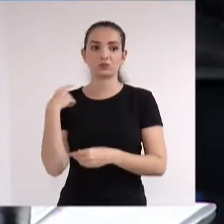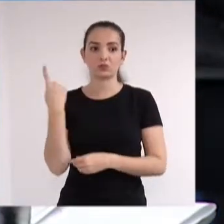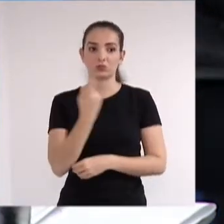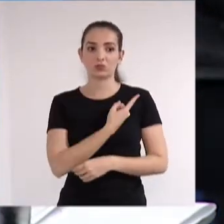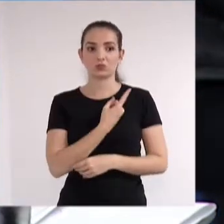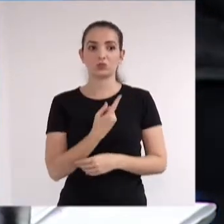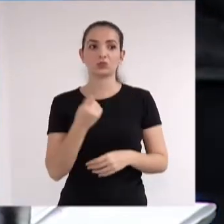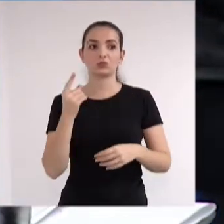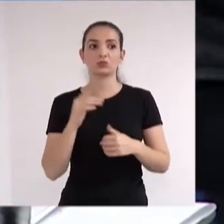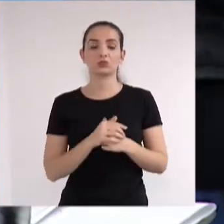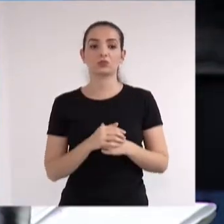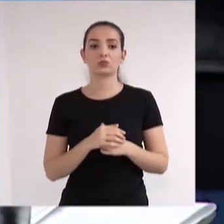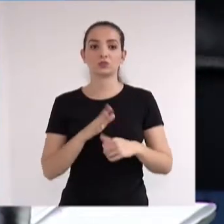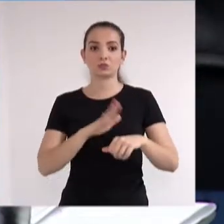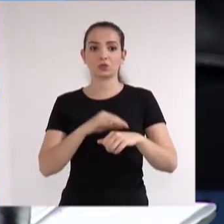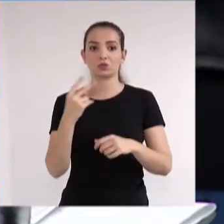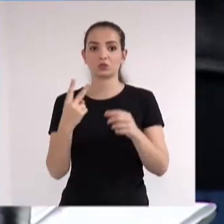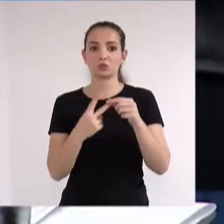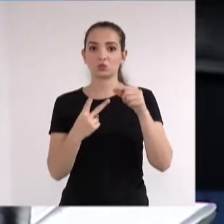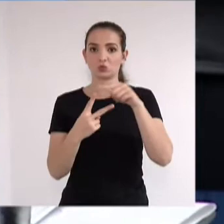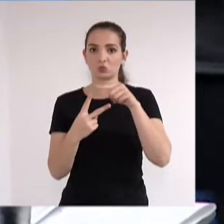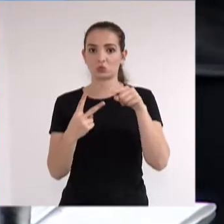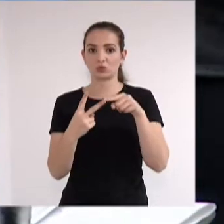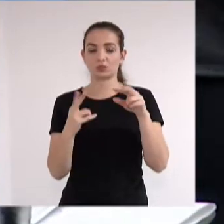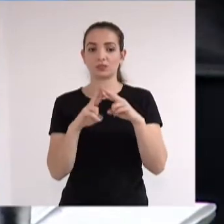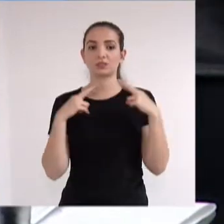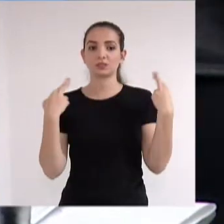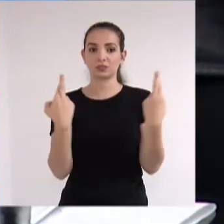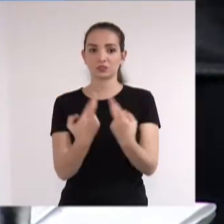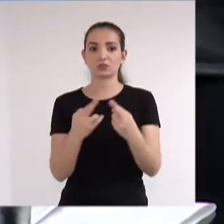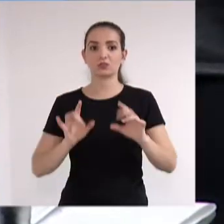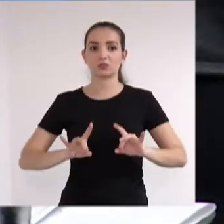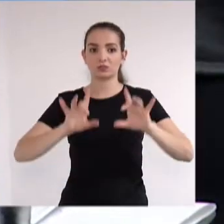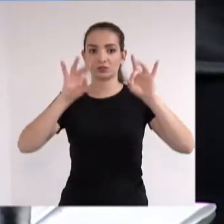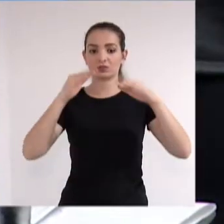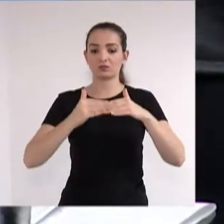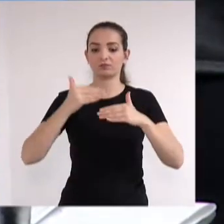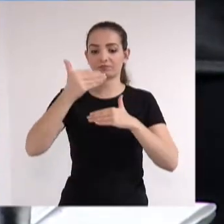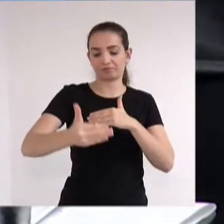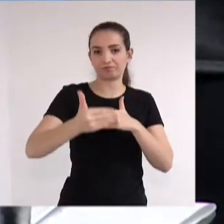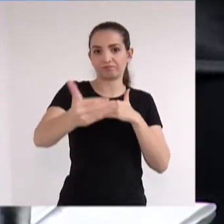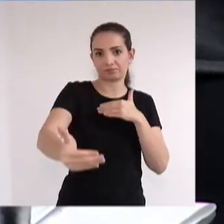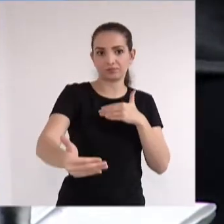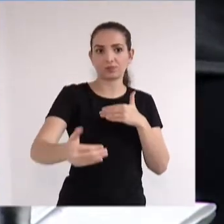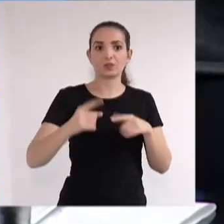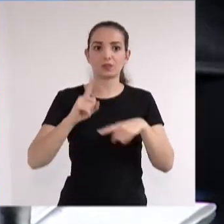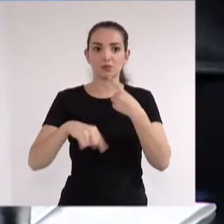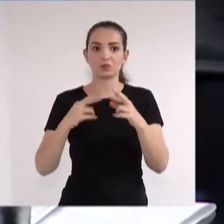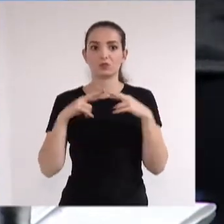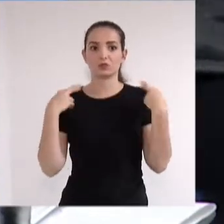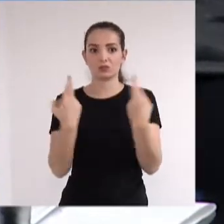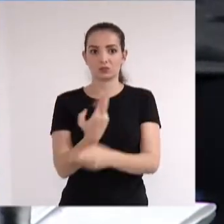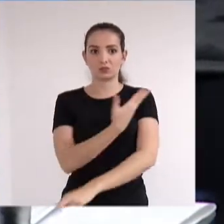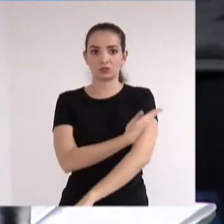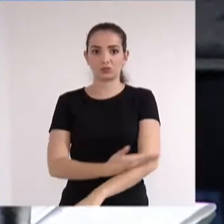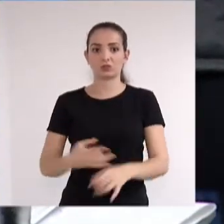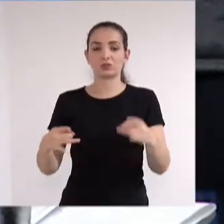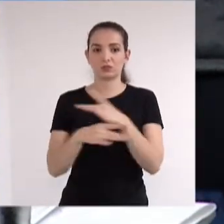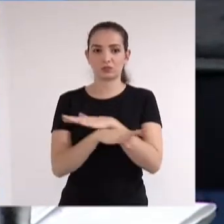iremos convocar 2 sessões extraordinárias na sequência, no término da sessão